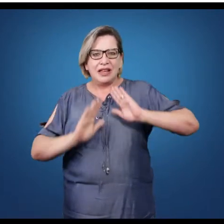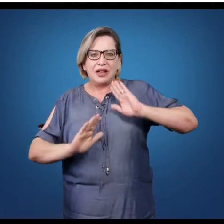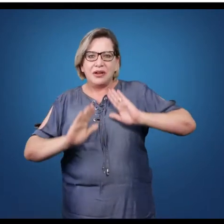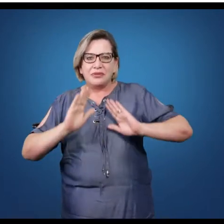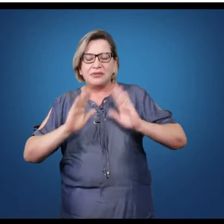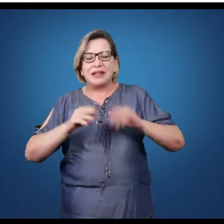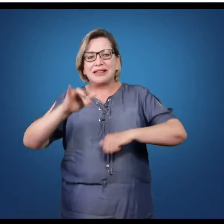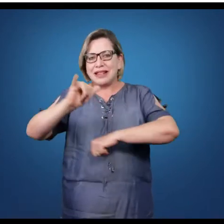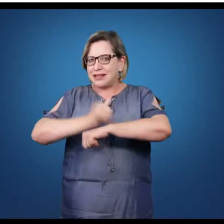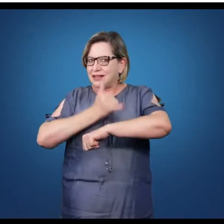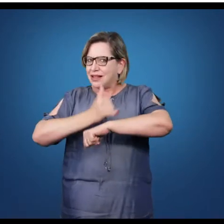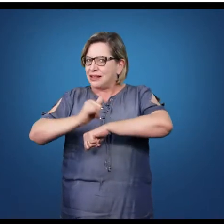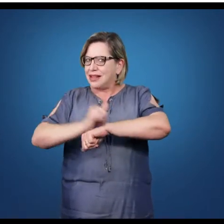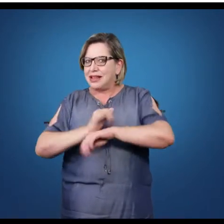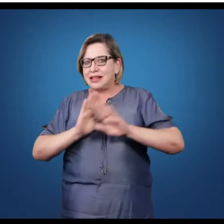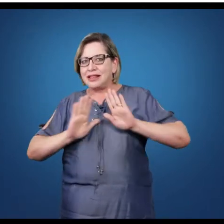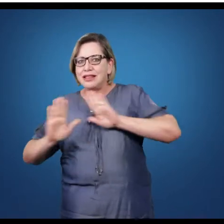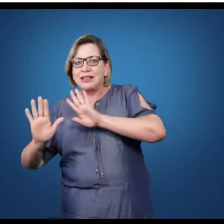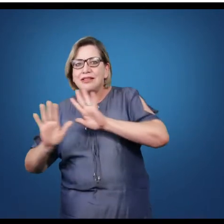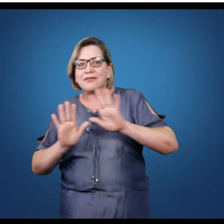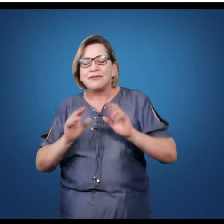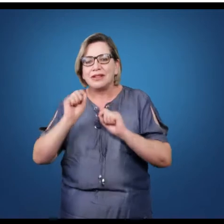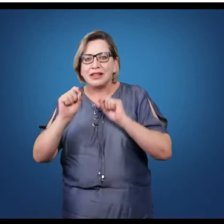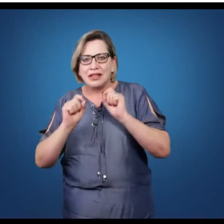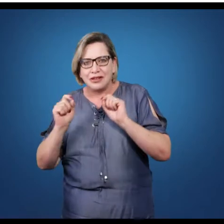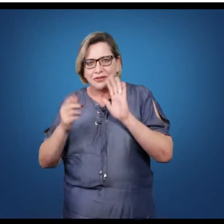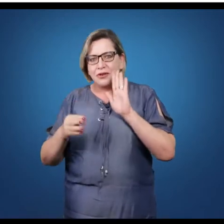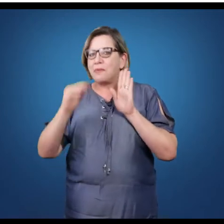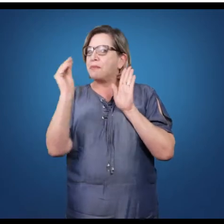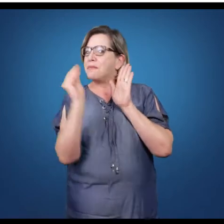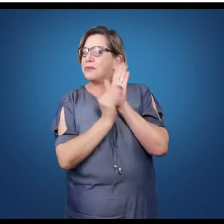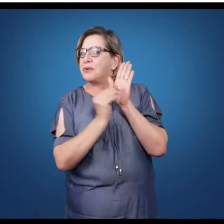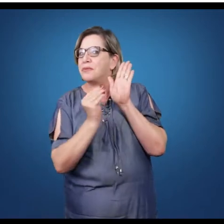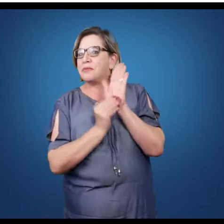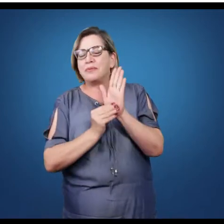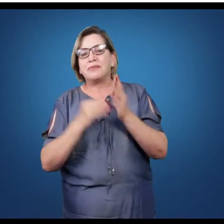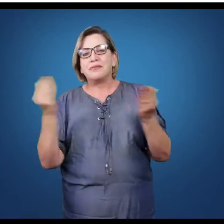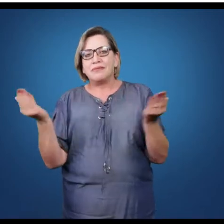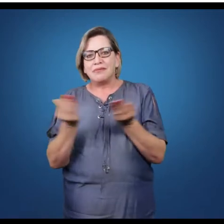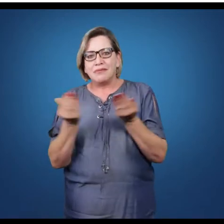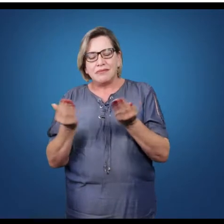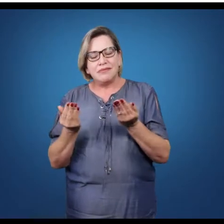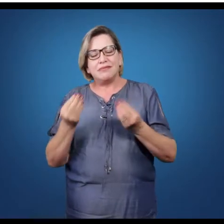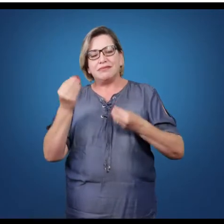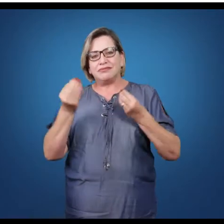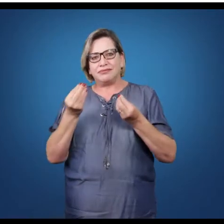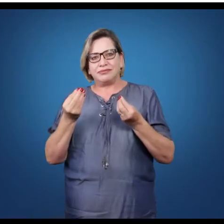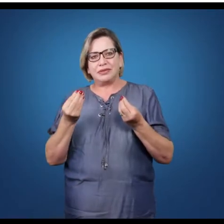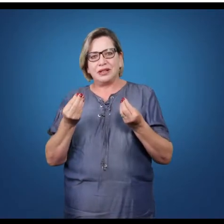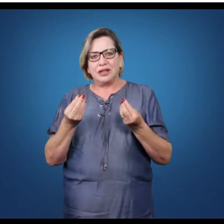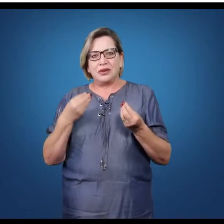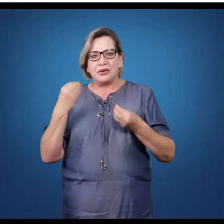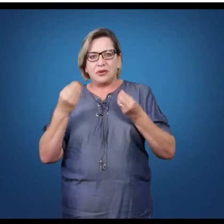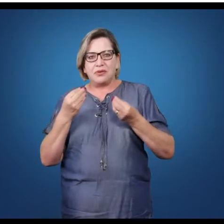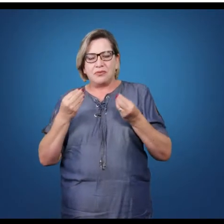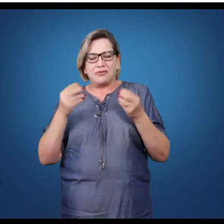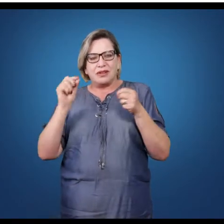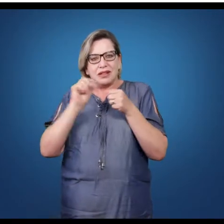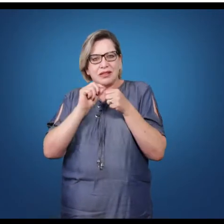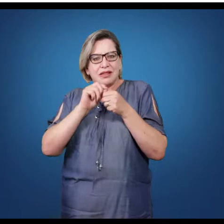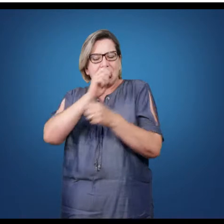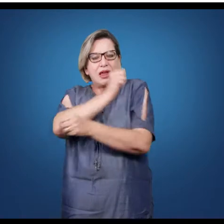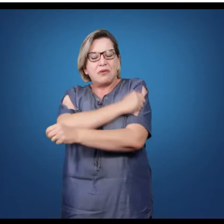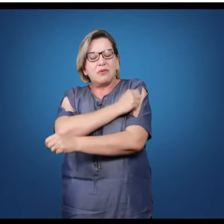sistemas táticos, defensivos, com as atividades que eu vou propor na aula. Tá? Para a gente pensar como que a gente pode levar o aluno,